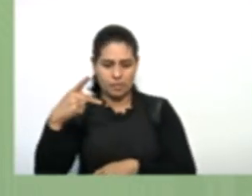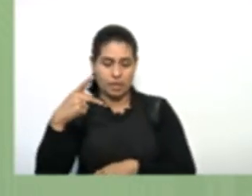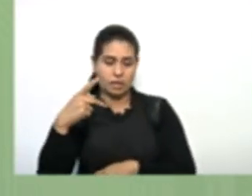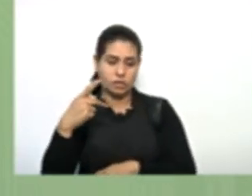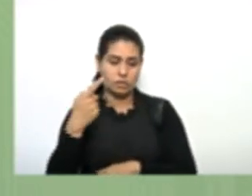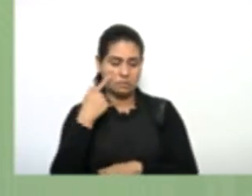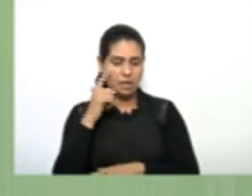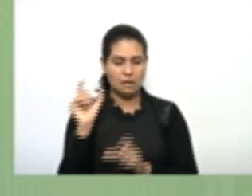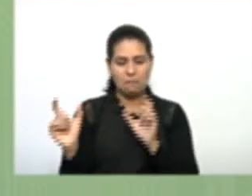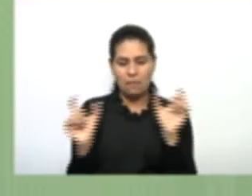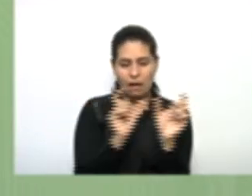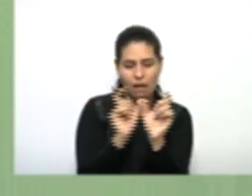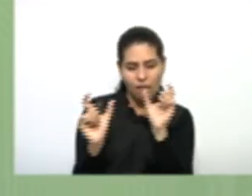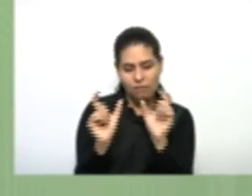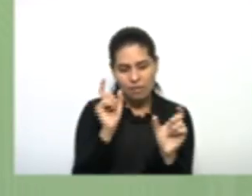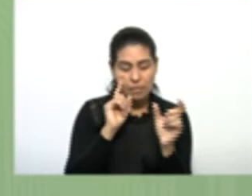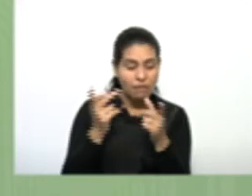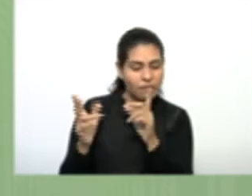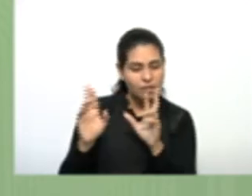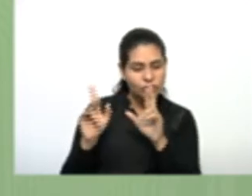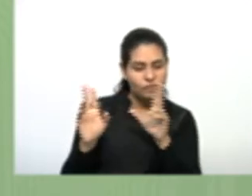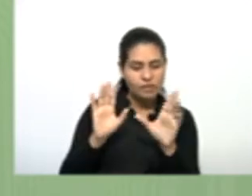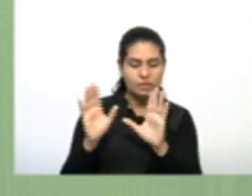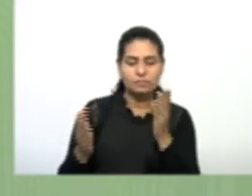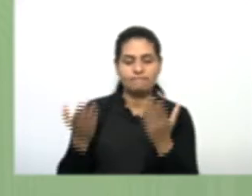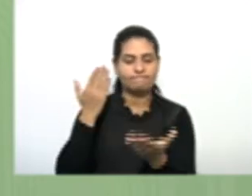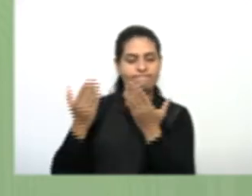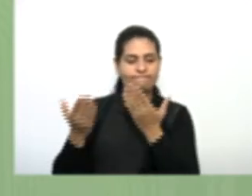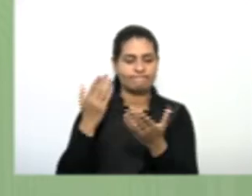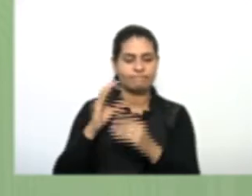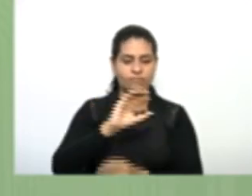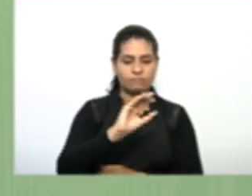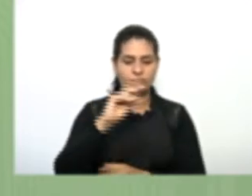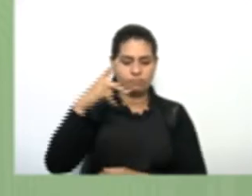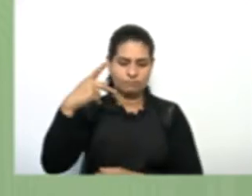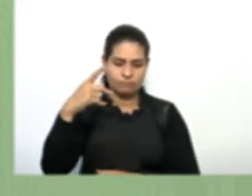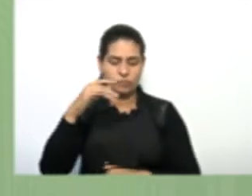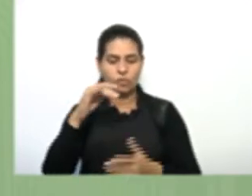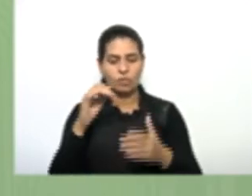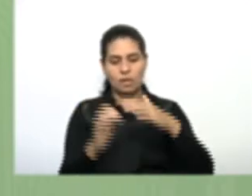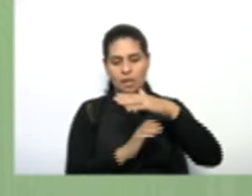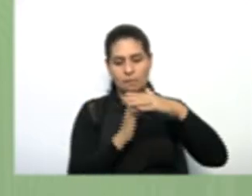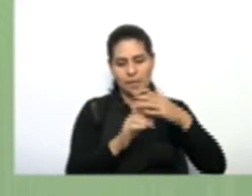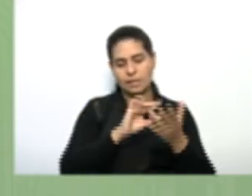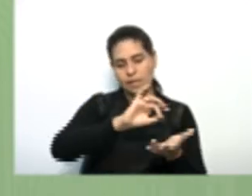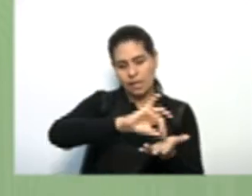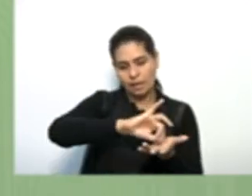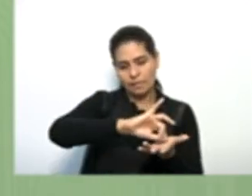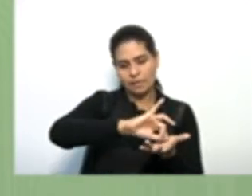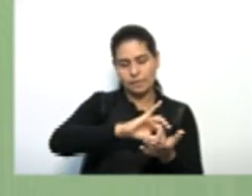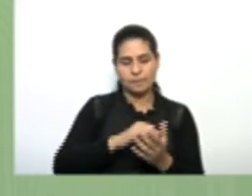trouxe esse jogo de palavras para tentar diferenciar aí cooperativas de empresas capitalistas.